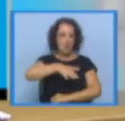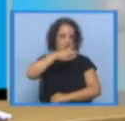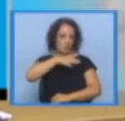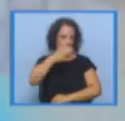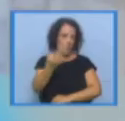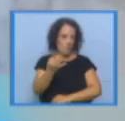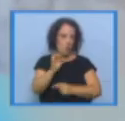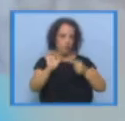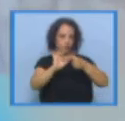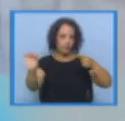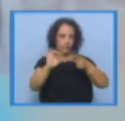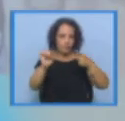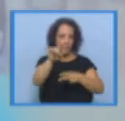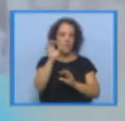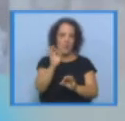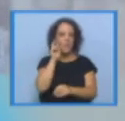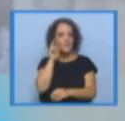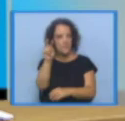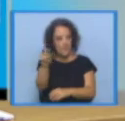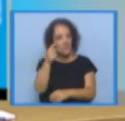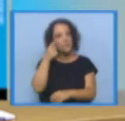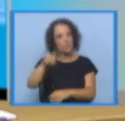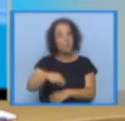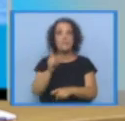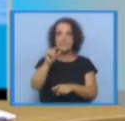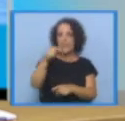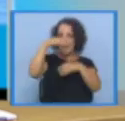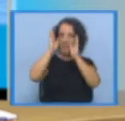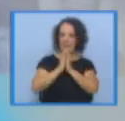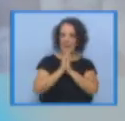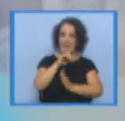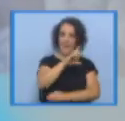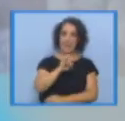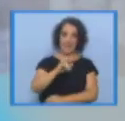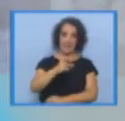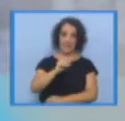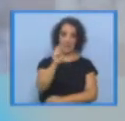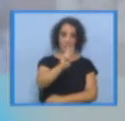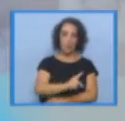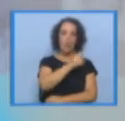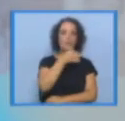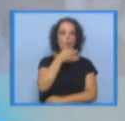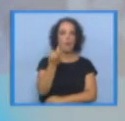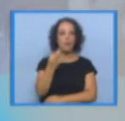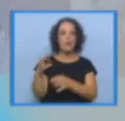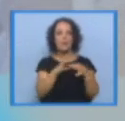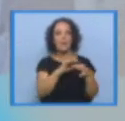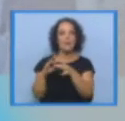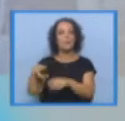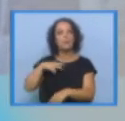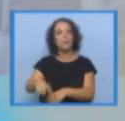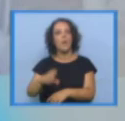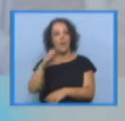alguns links, vale a pena vê-los, não é? Revê-los. Sim. E sobretudo ela falou, a irmã Maria José, da Caritas da Venezuela, nessa parceria com a Caritas